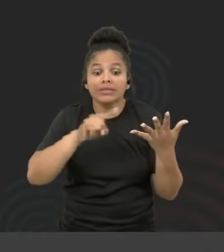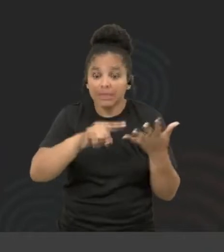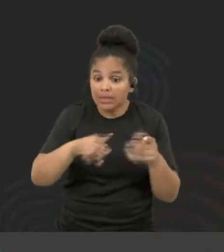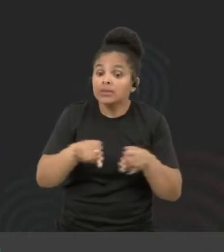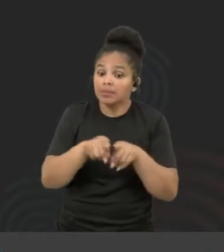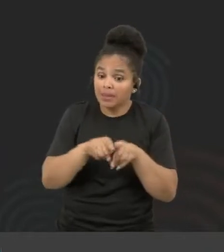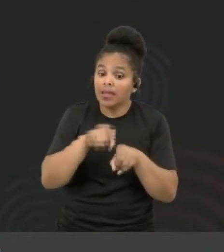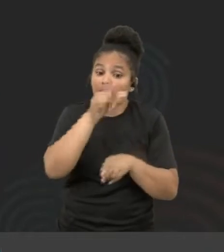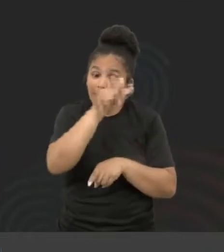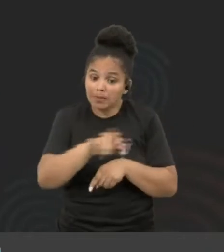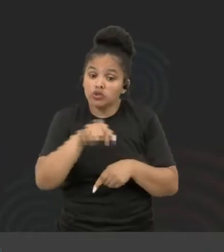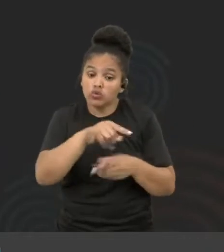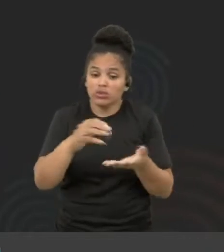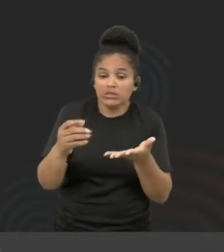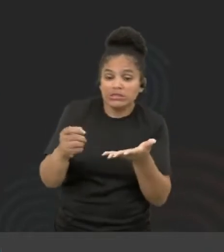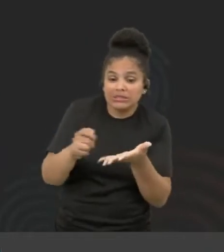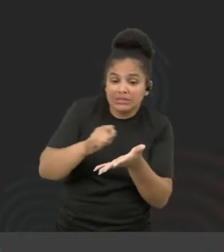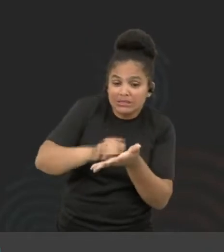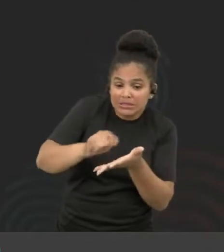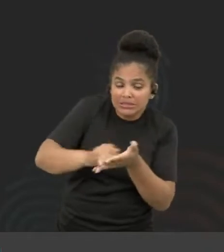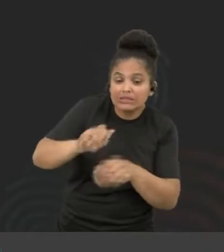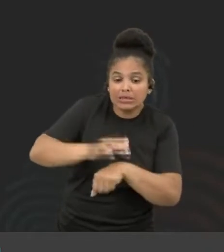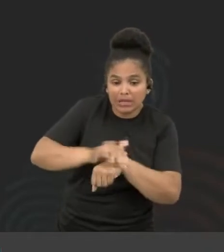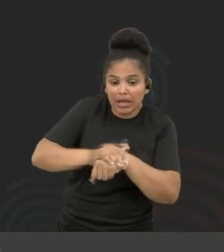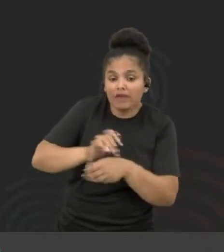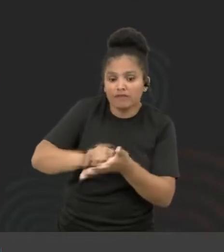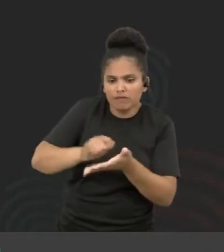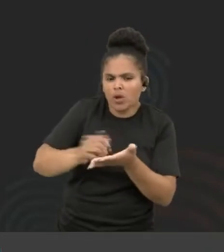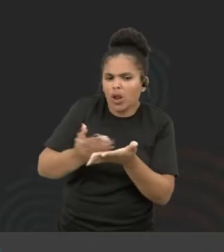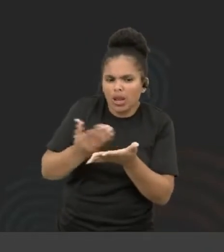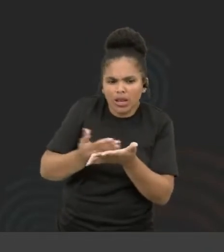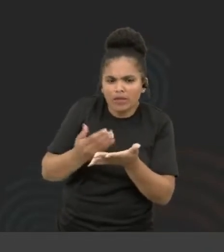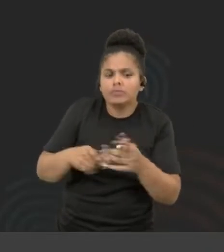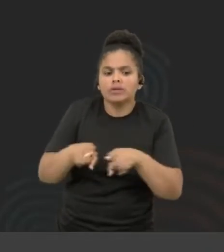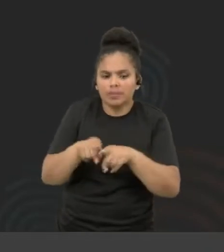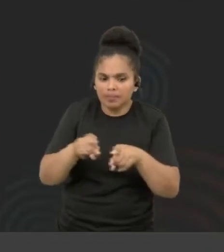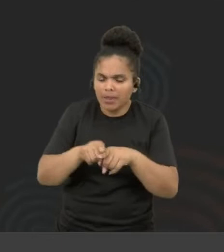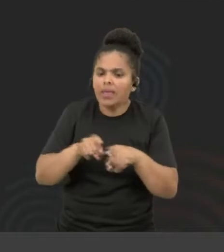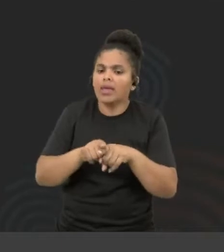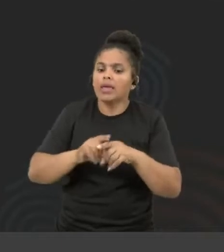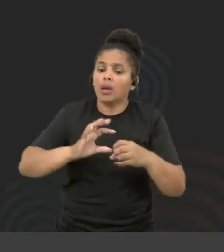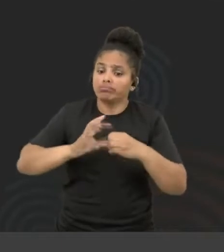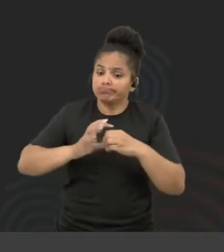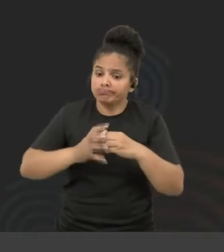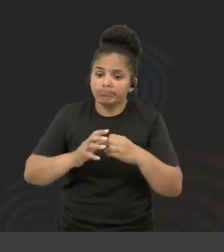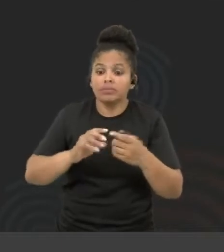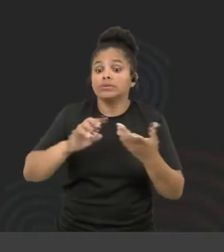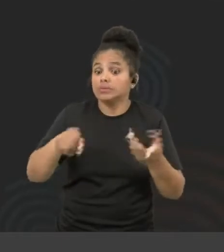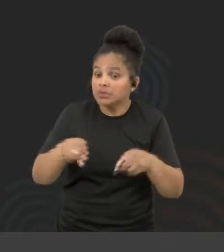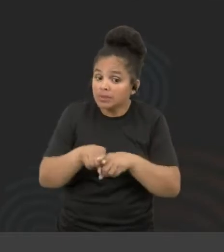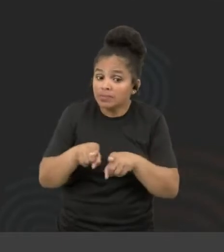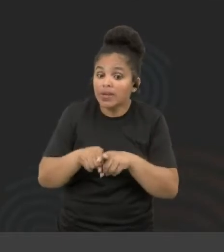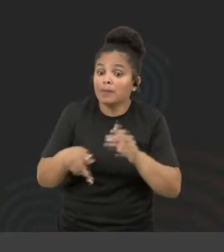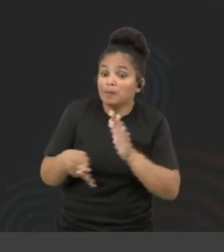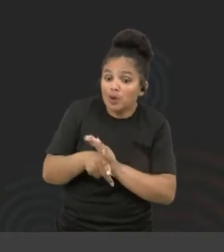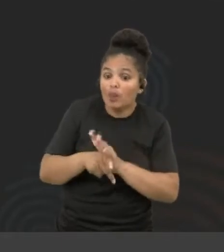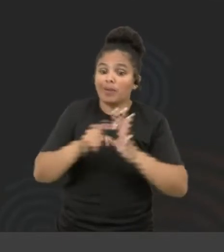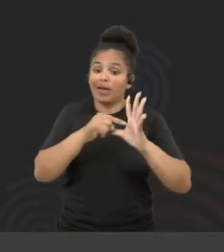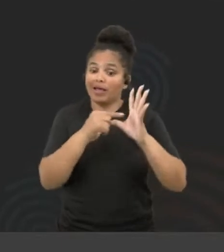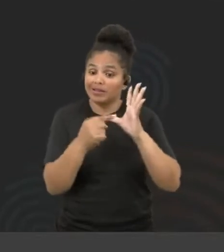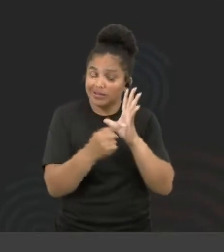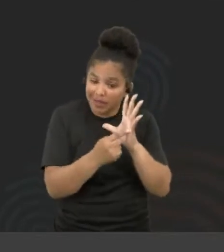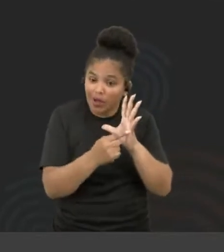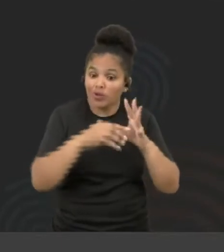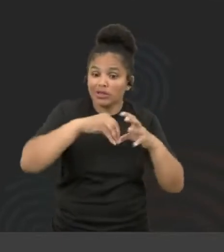sobre acessibilidade na web também. O pessoal do Movimento Web para Todos também publica muito conteúdo interessante. E até o blog da HandTalk, que também tem